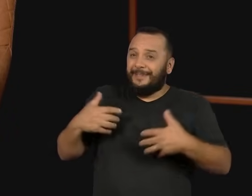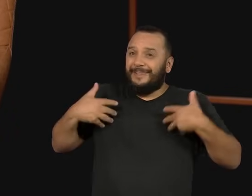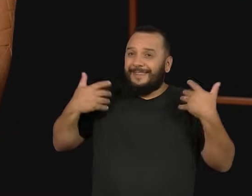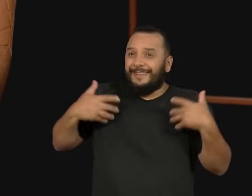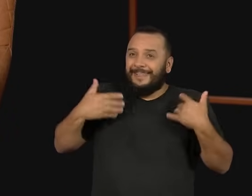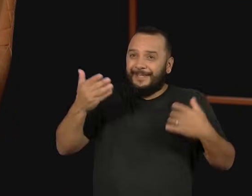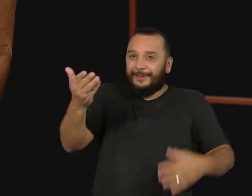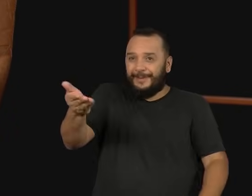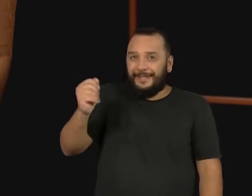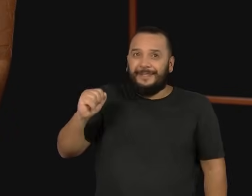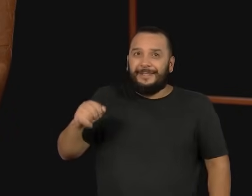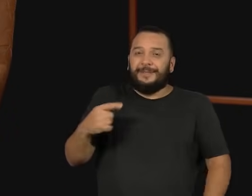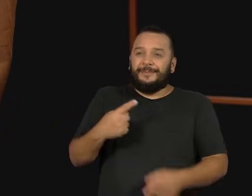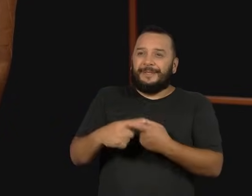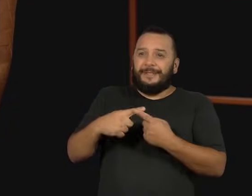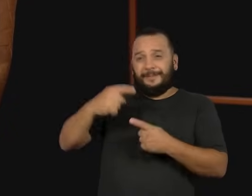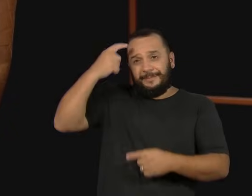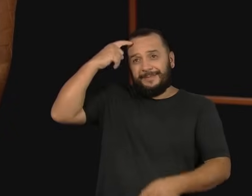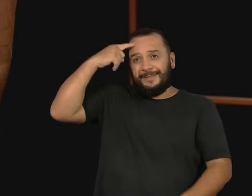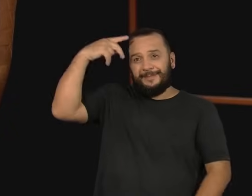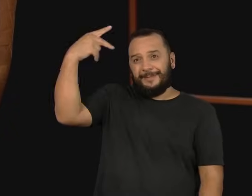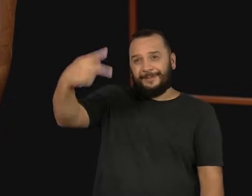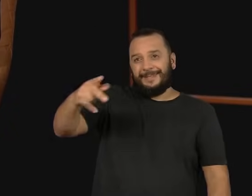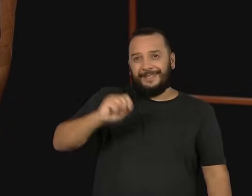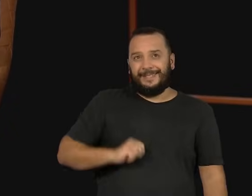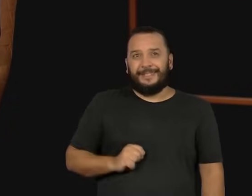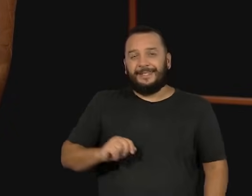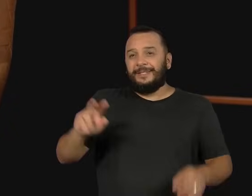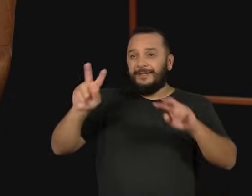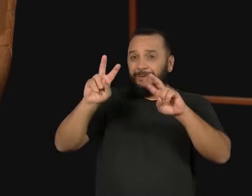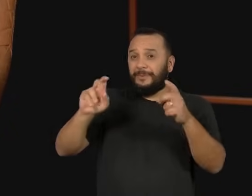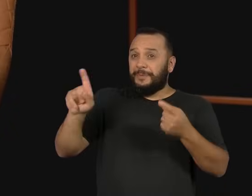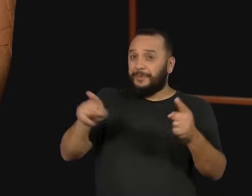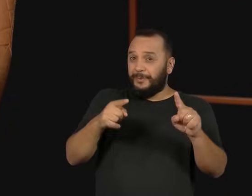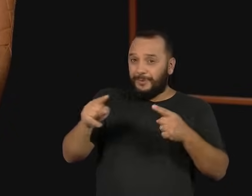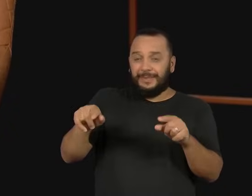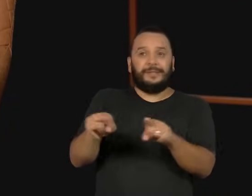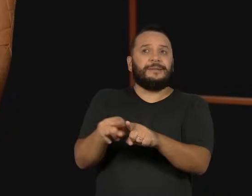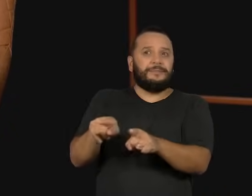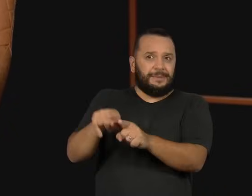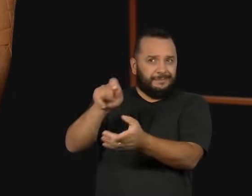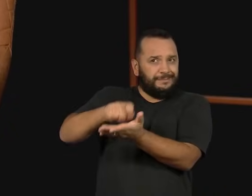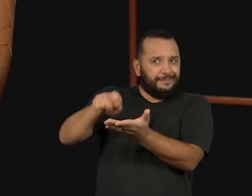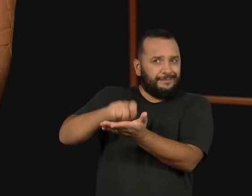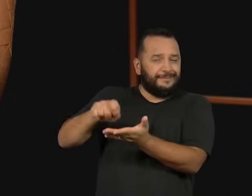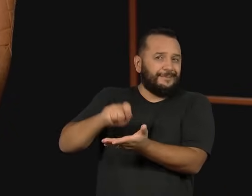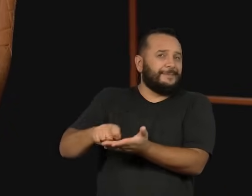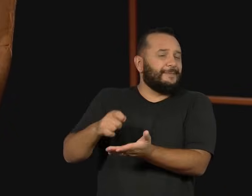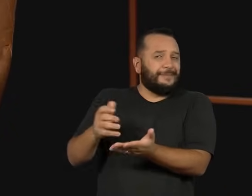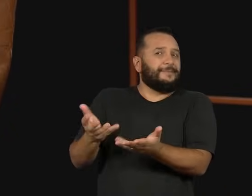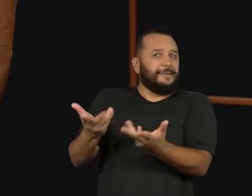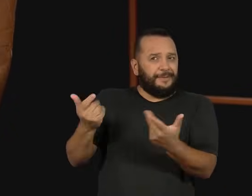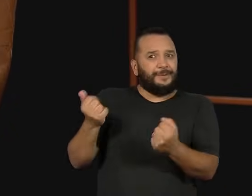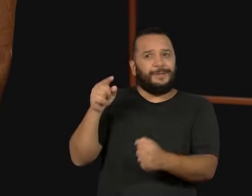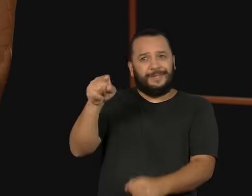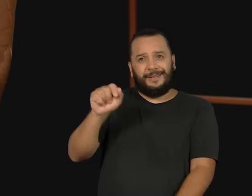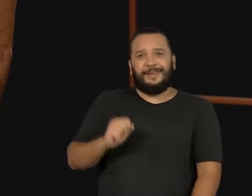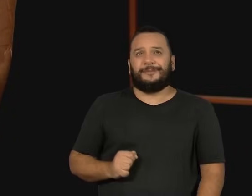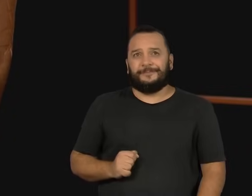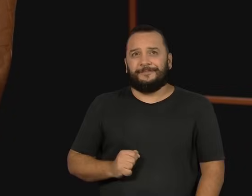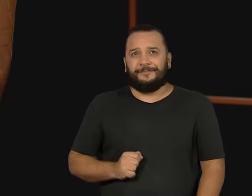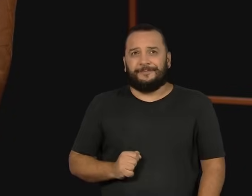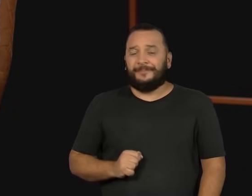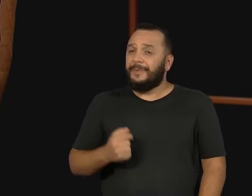muito pelo pensamento dele sobre música, além do compositor incrível que ele é, né? E